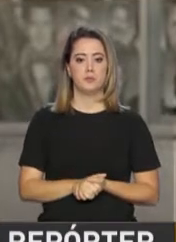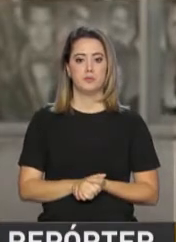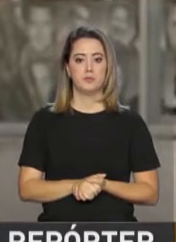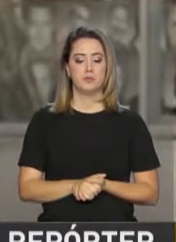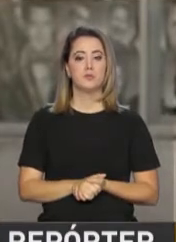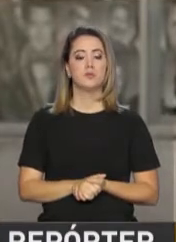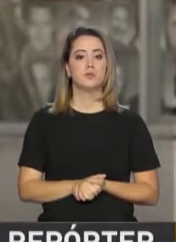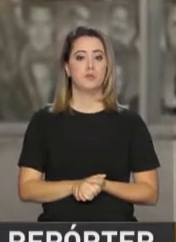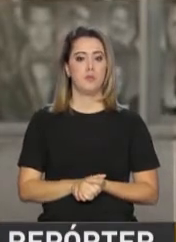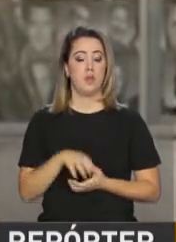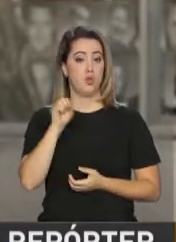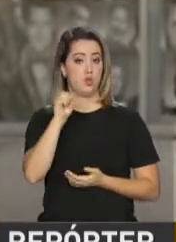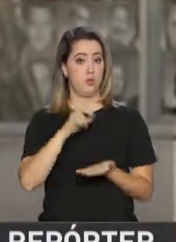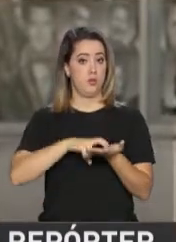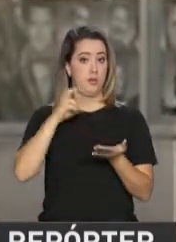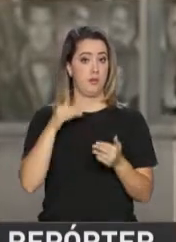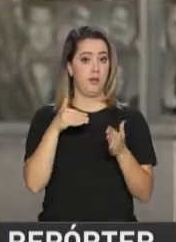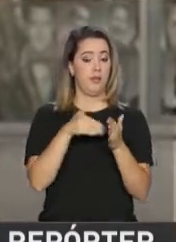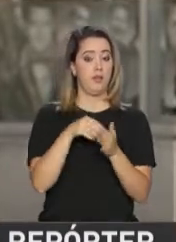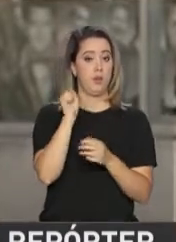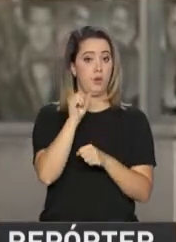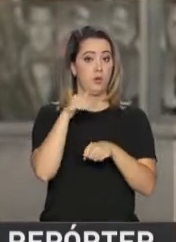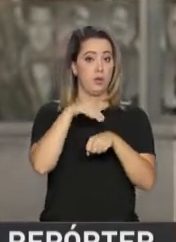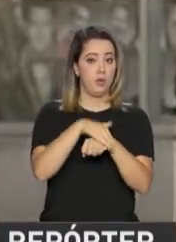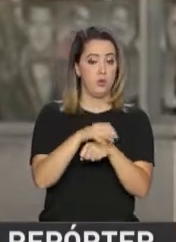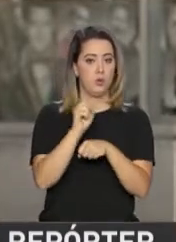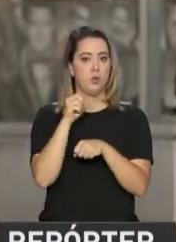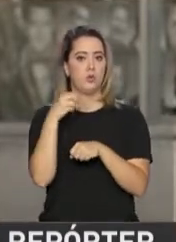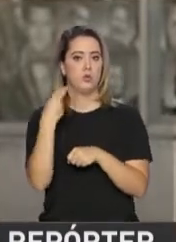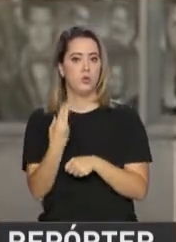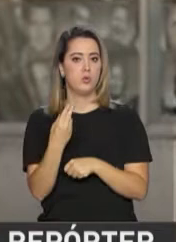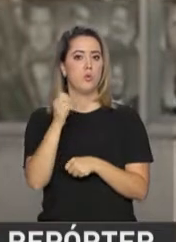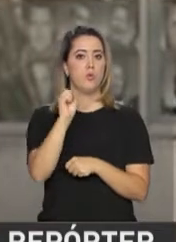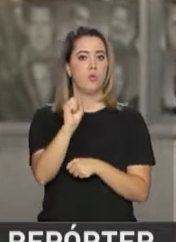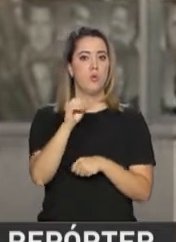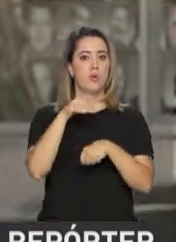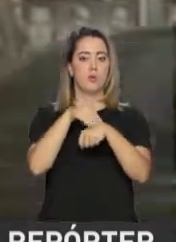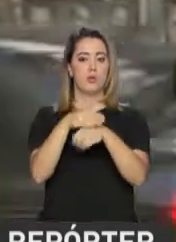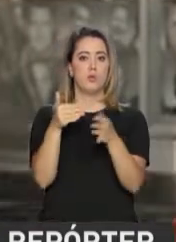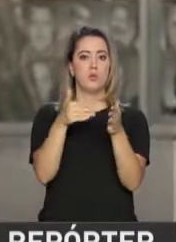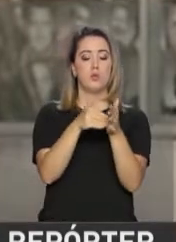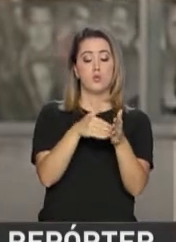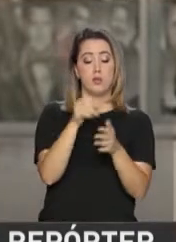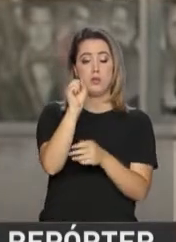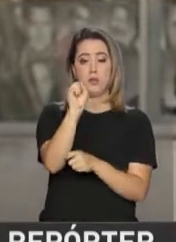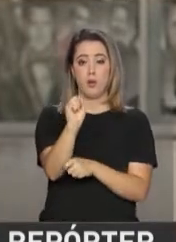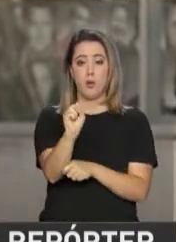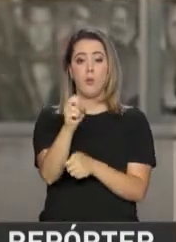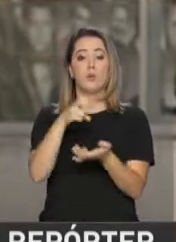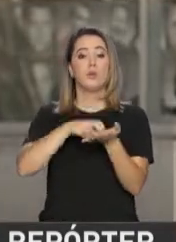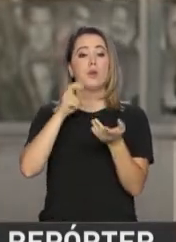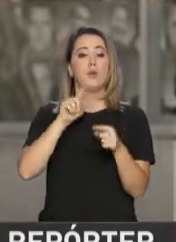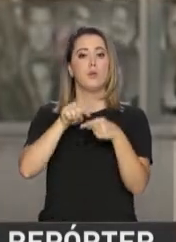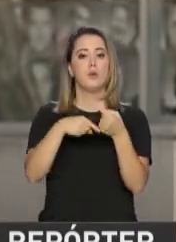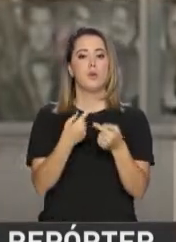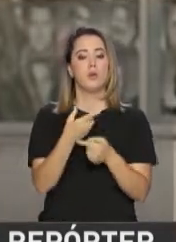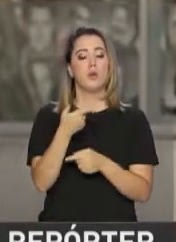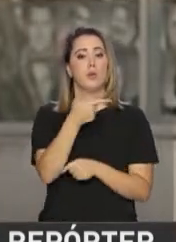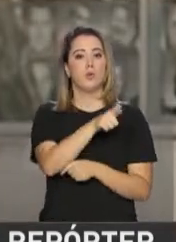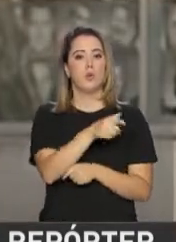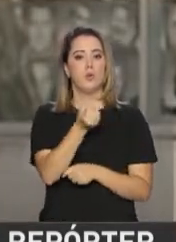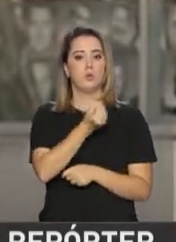oito da manhã às oito da noite e entre oito da noite e oito da manhã pelo telefone do plantão consular no número 61